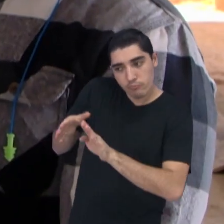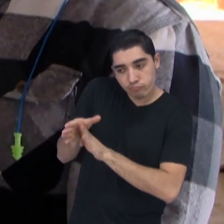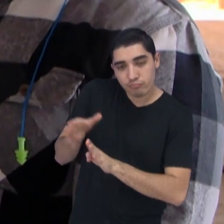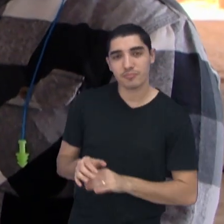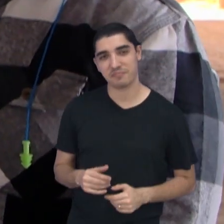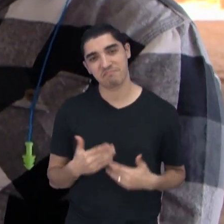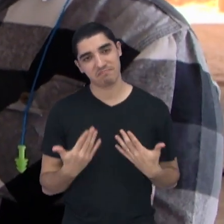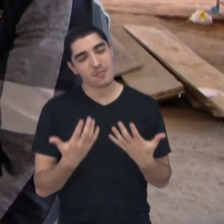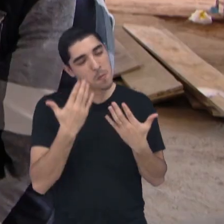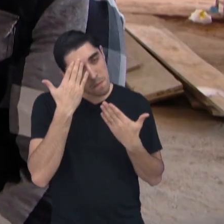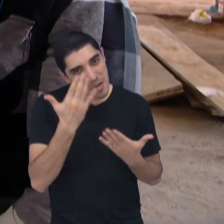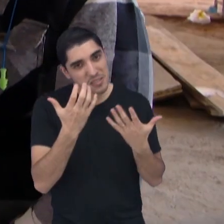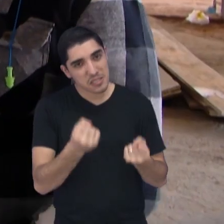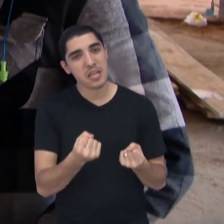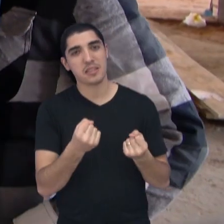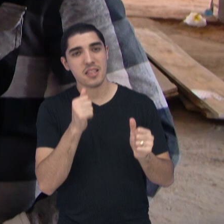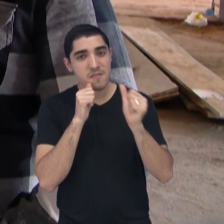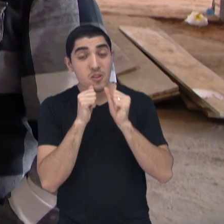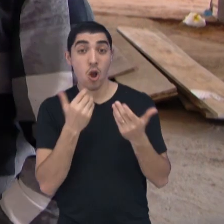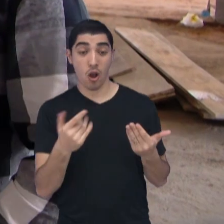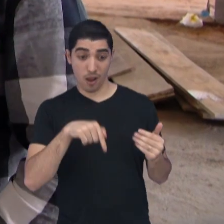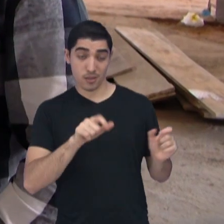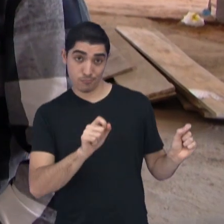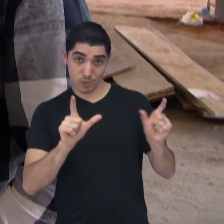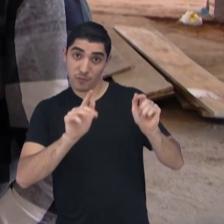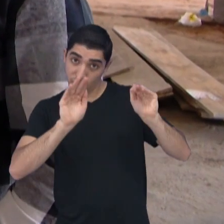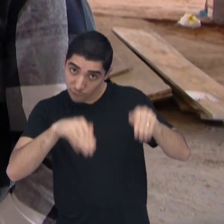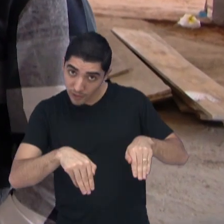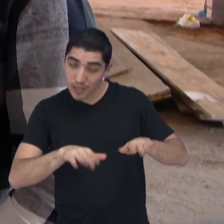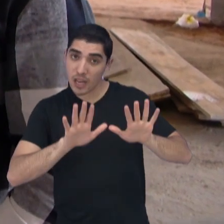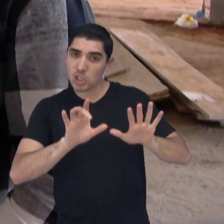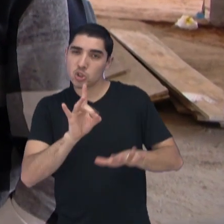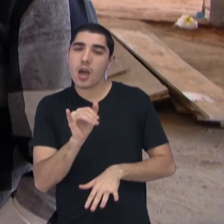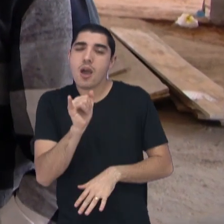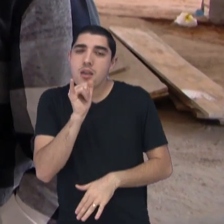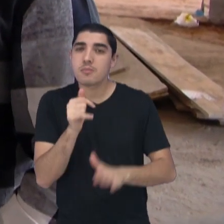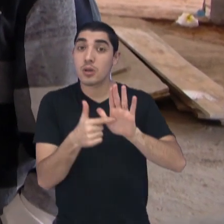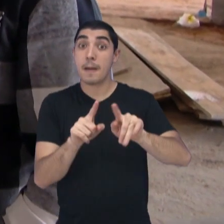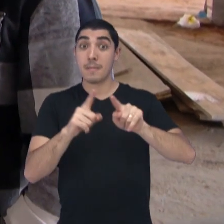Elton, obrigada, viu? Nada. Ó, Fernanda, vou ficando por aqui, foi só um exemplo,